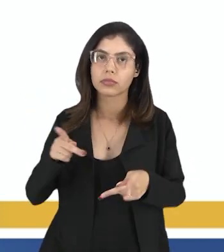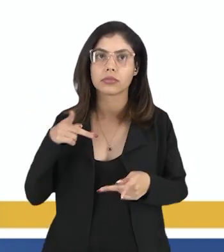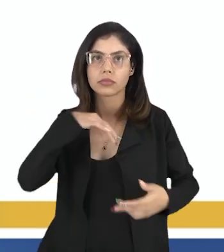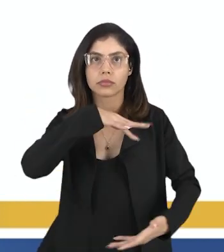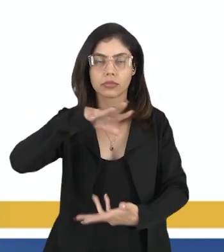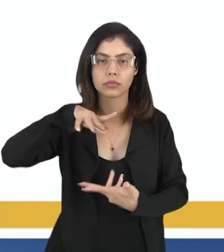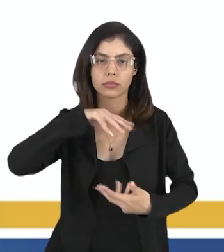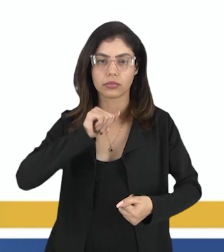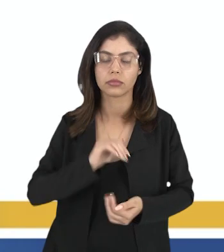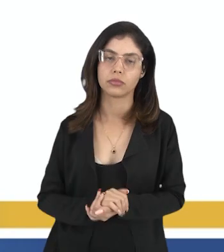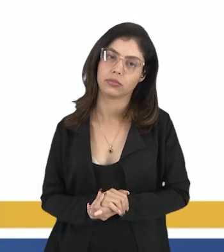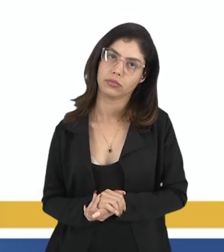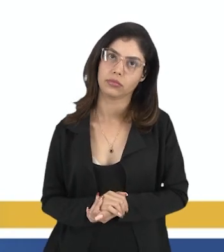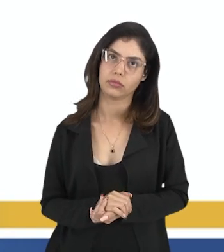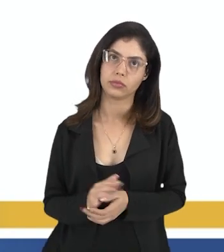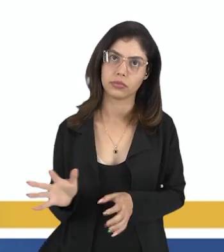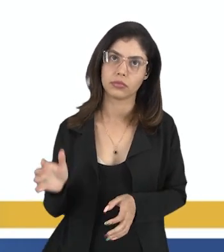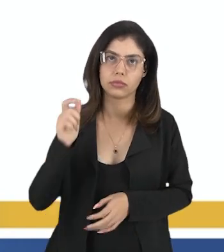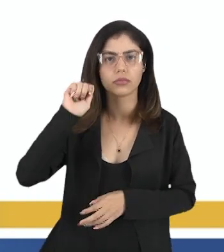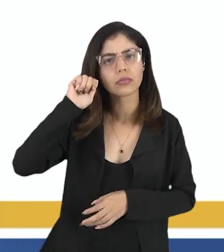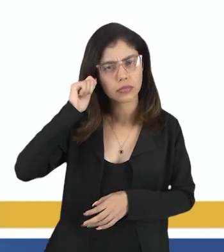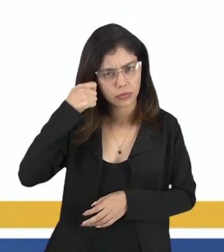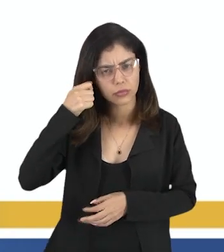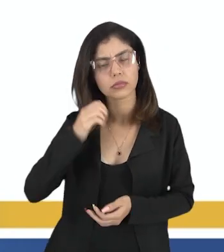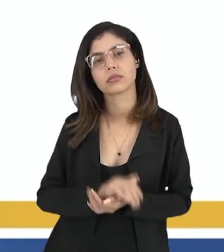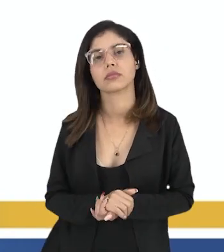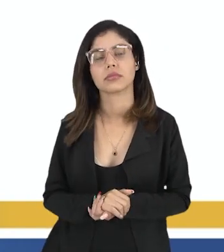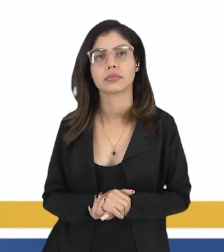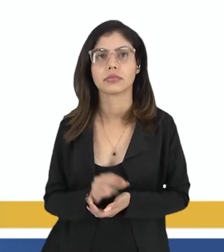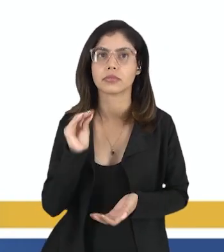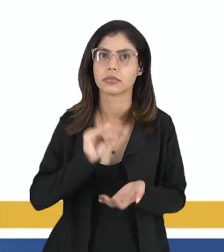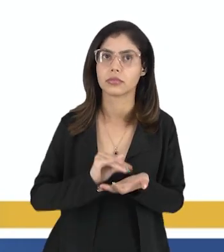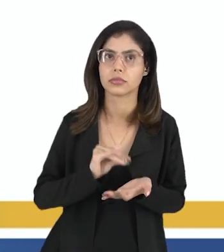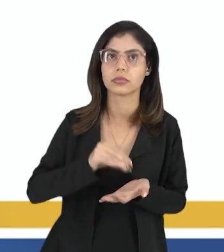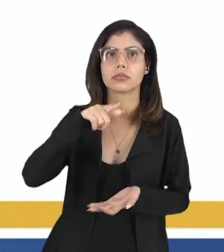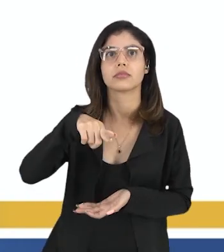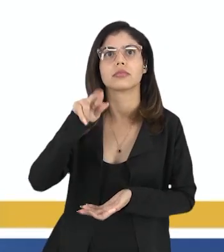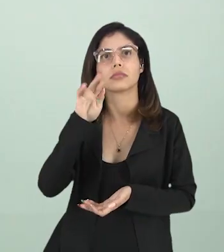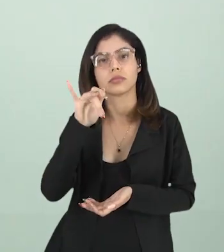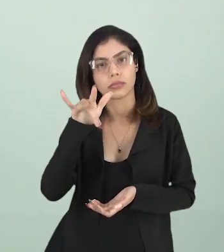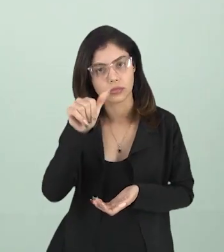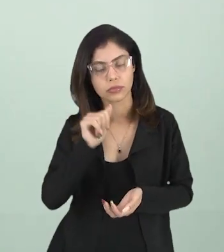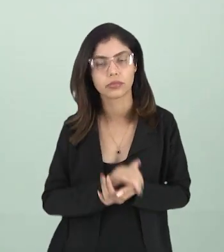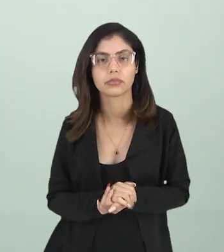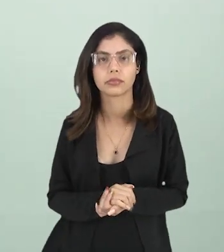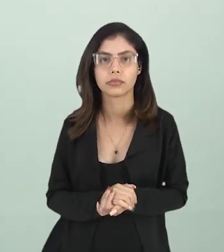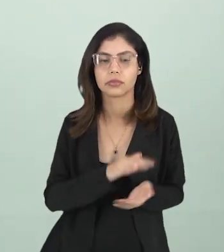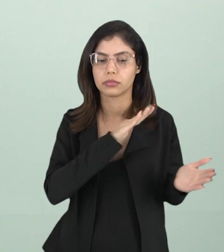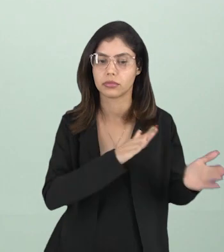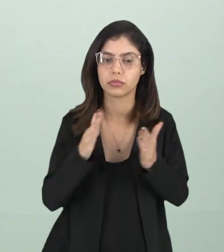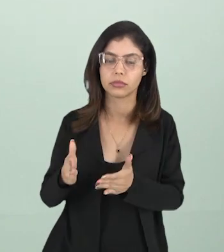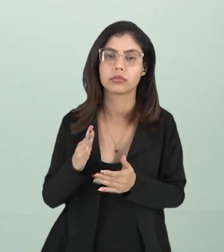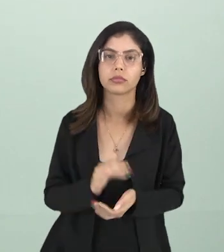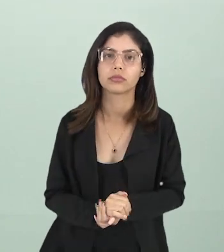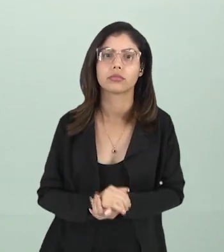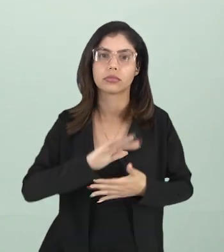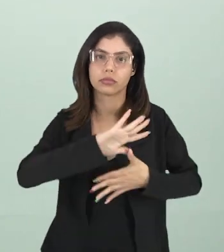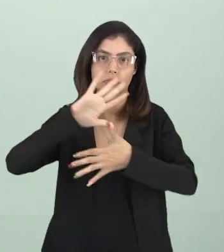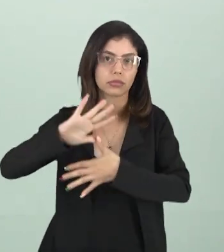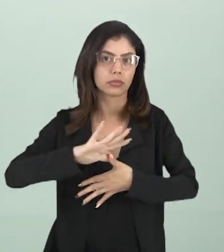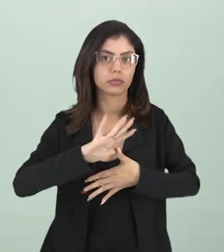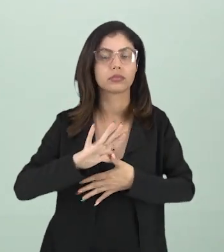do planeta negra, com exceção aí da Nigéria, A Nigéria faz parte do continente